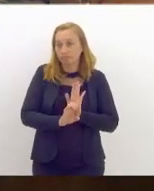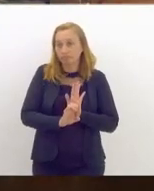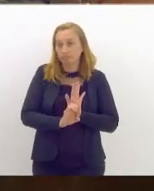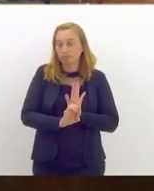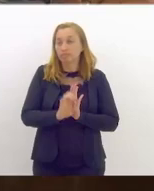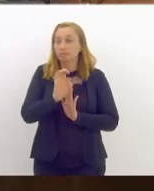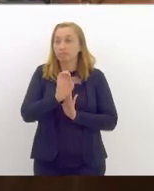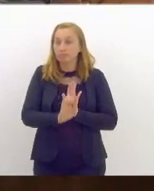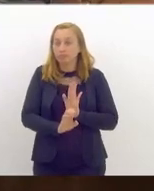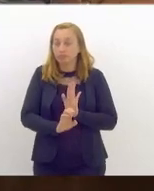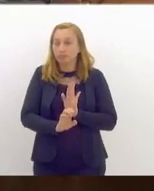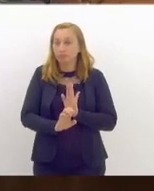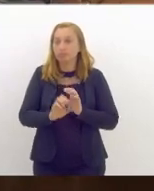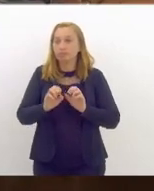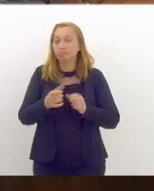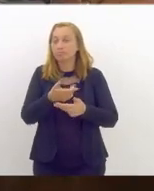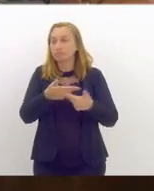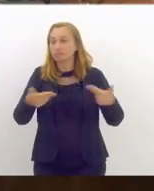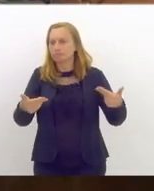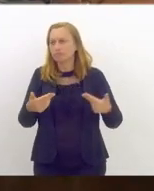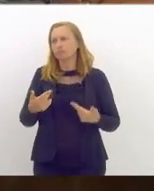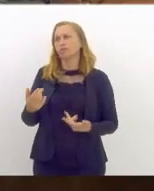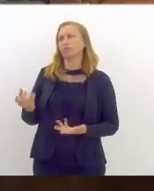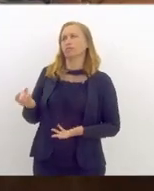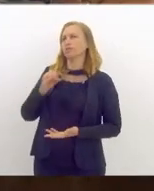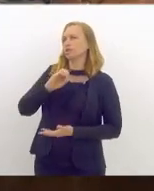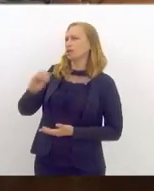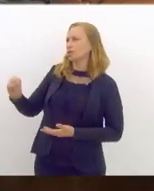emendas que isso